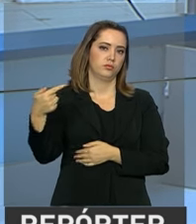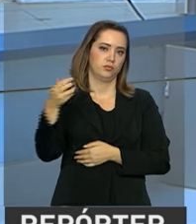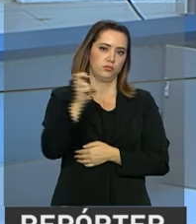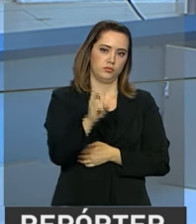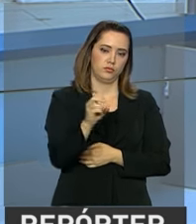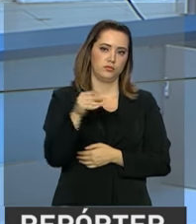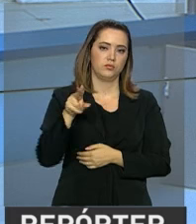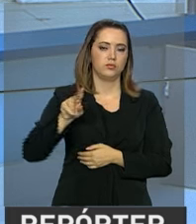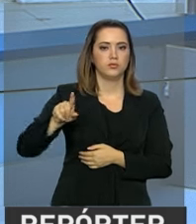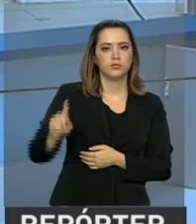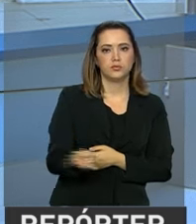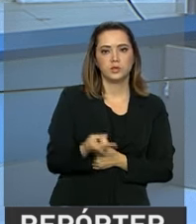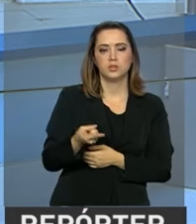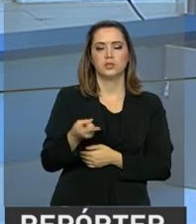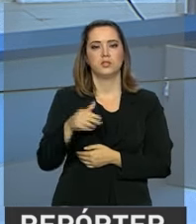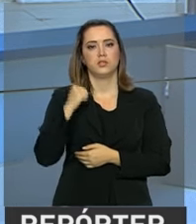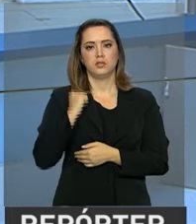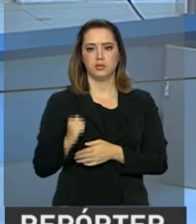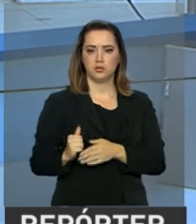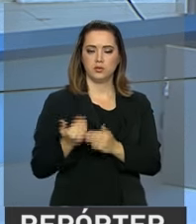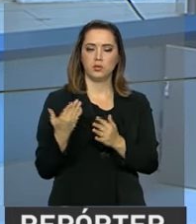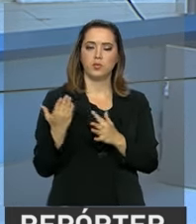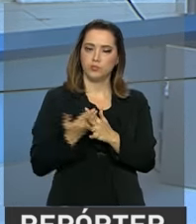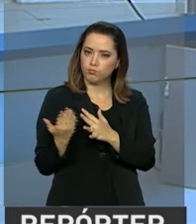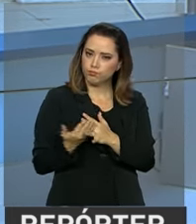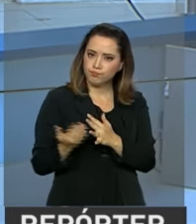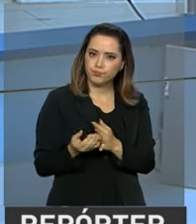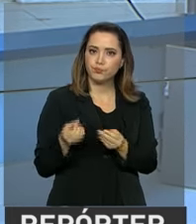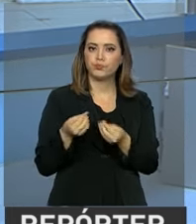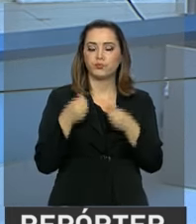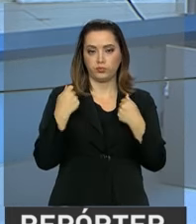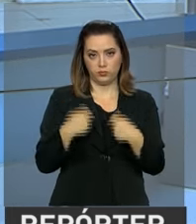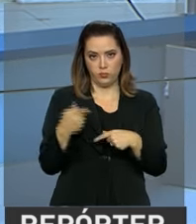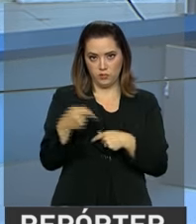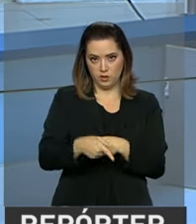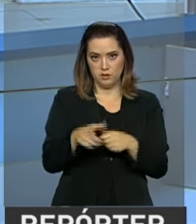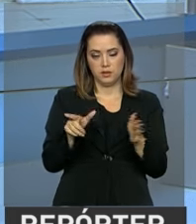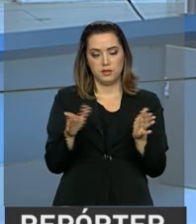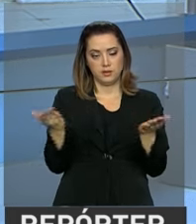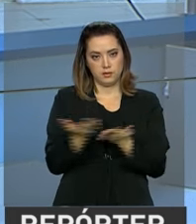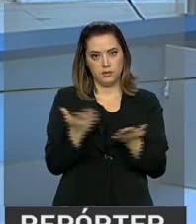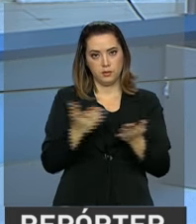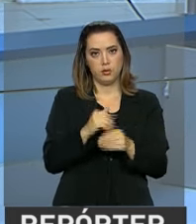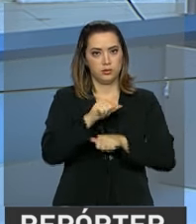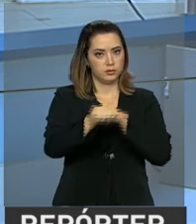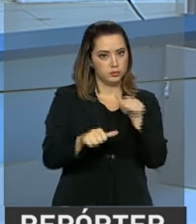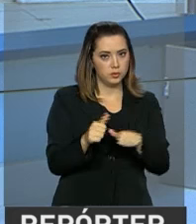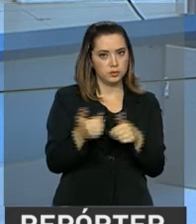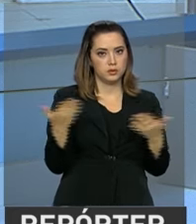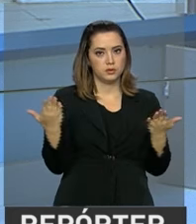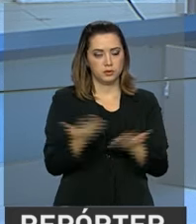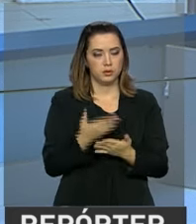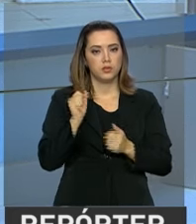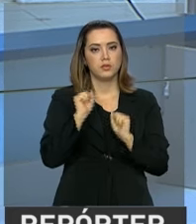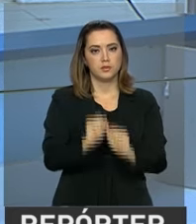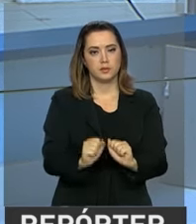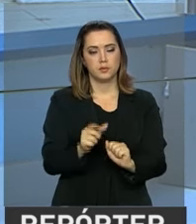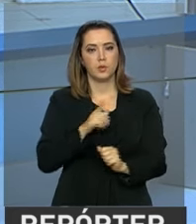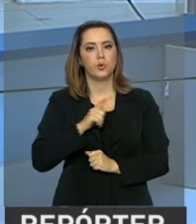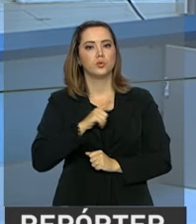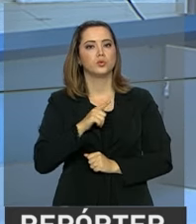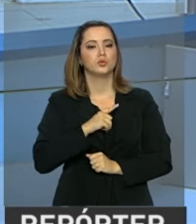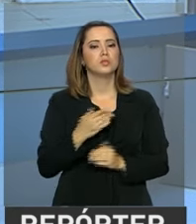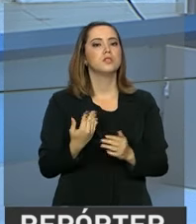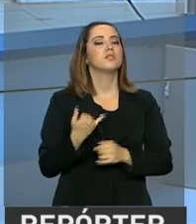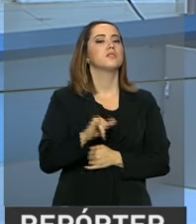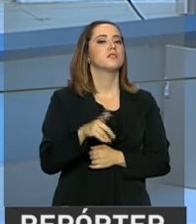a educação superior. Nesta edição do FIES, uma mudança. A faixa de renda para concorrer a uma bolsa passou de